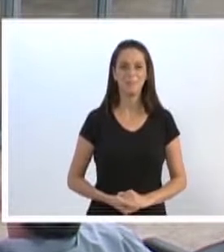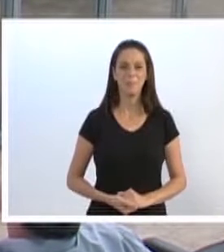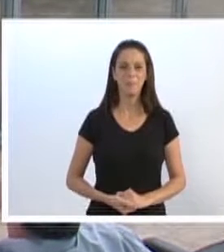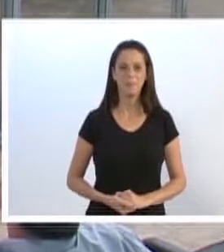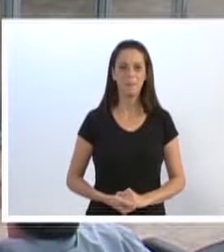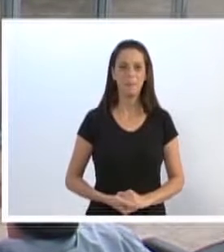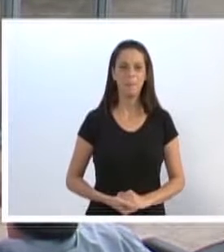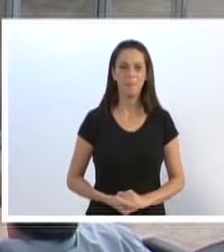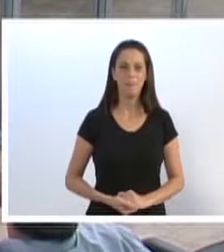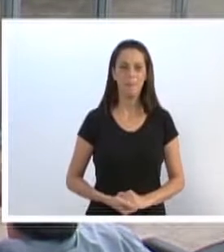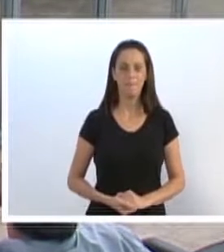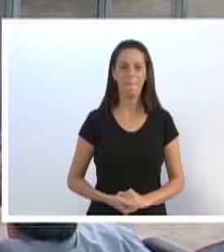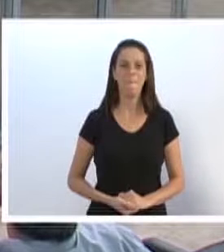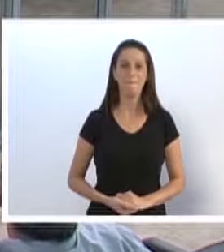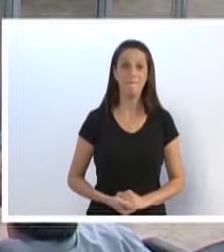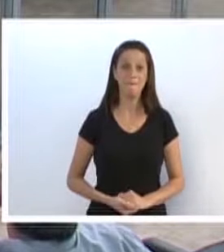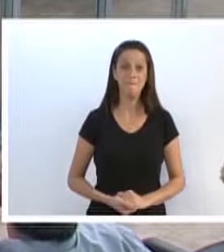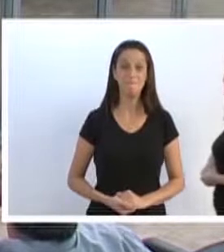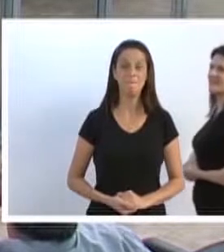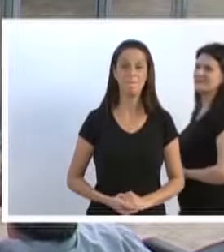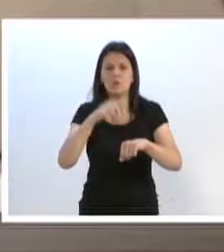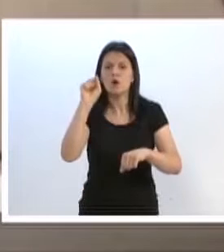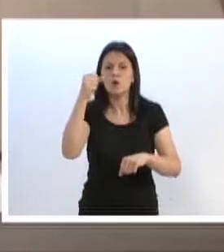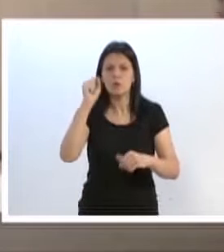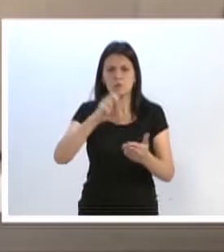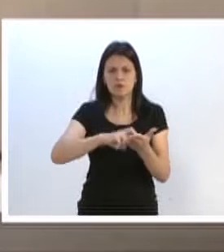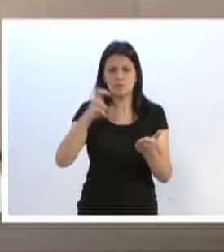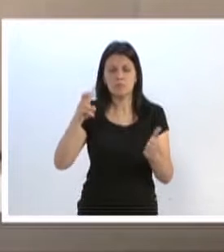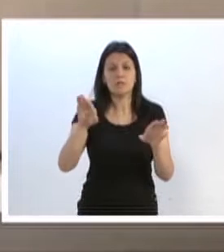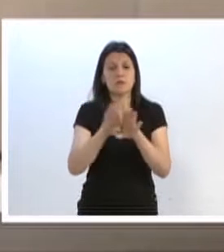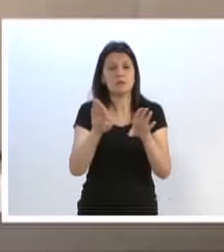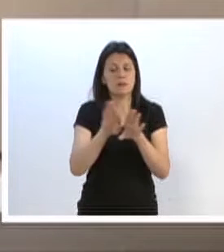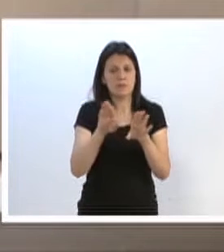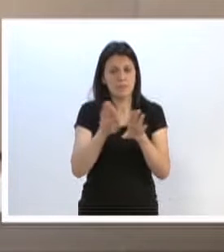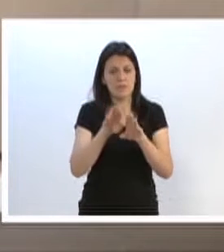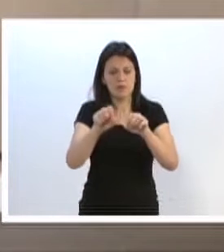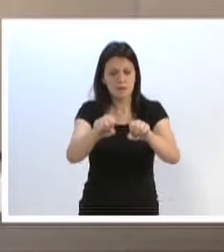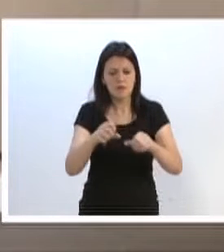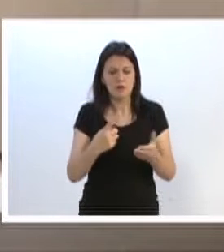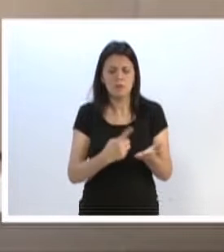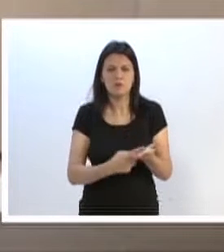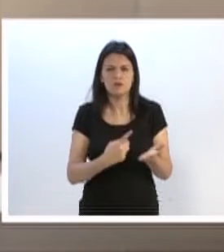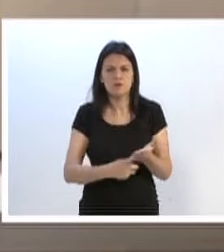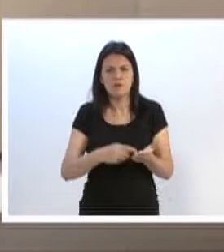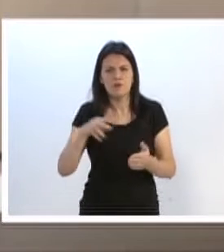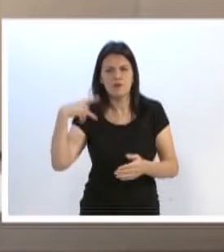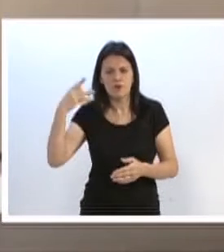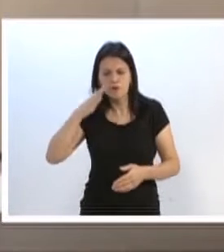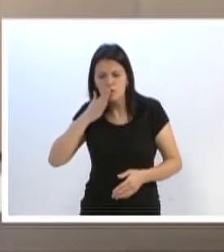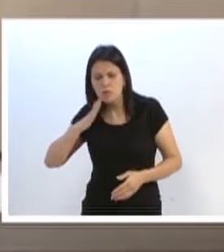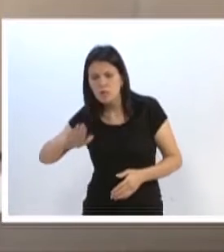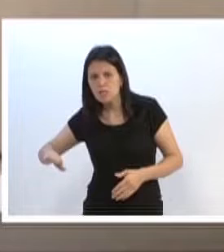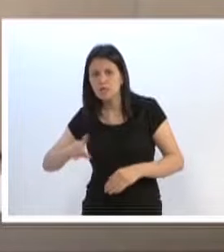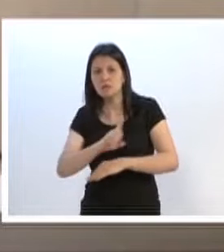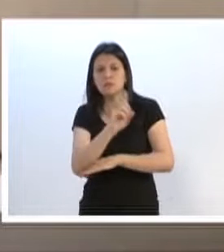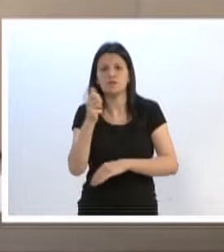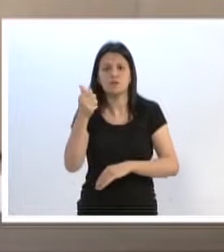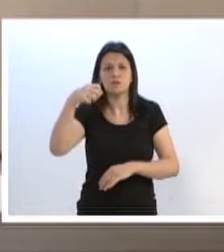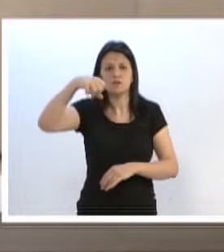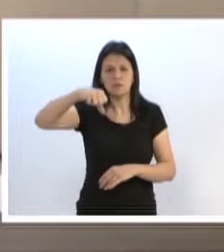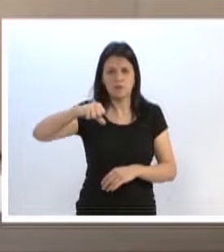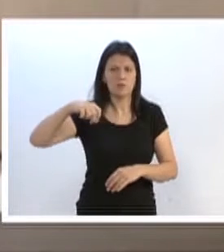produtos refrigerados e congelados destinados aos estabelecimentos comerciais e industriais